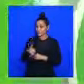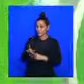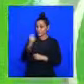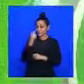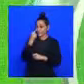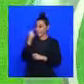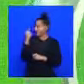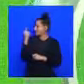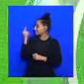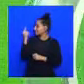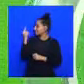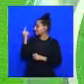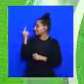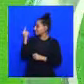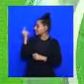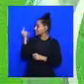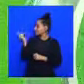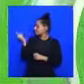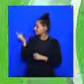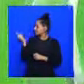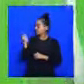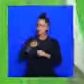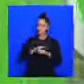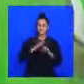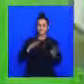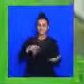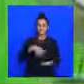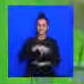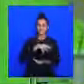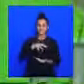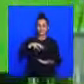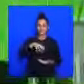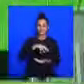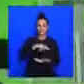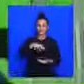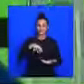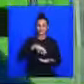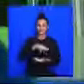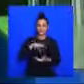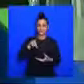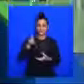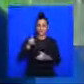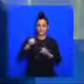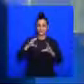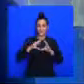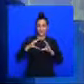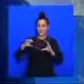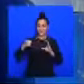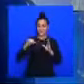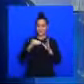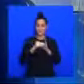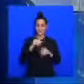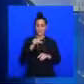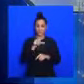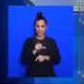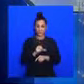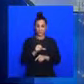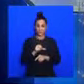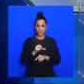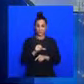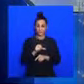bola posicionada, valendo. Globo recarregado, embaralhando 10 bolas numeradas de 0 a